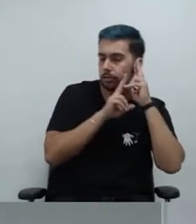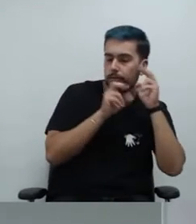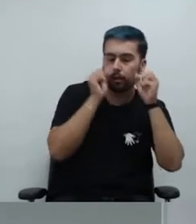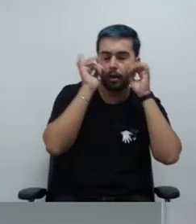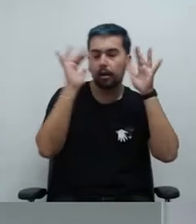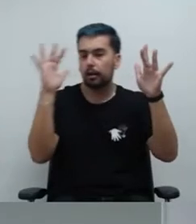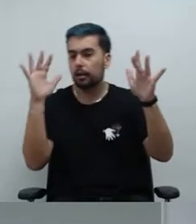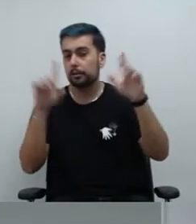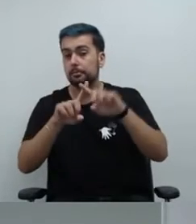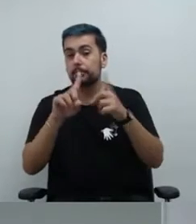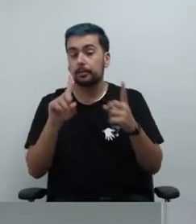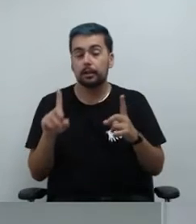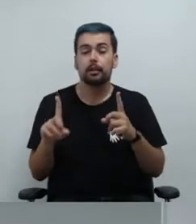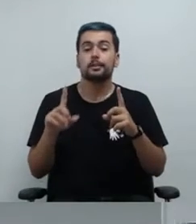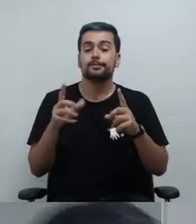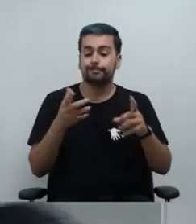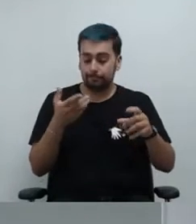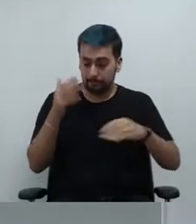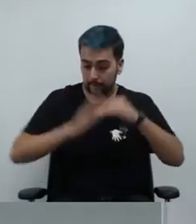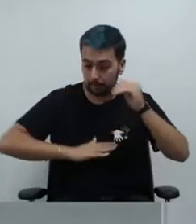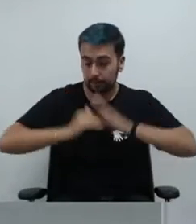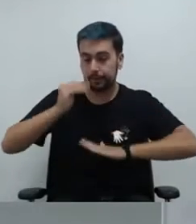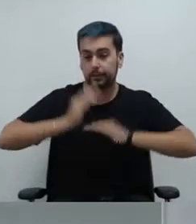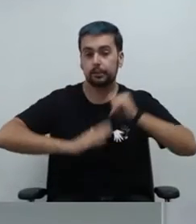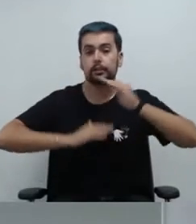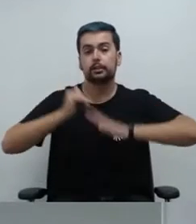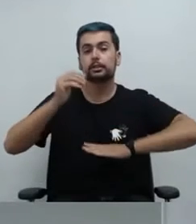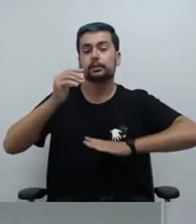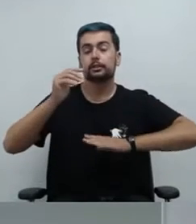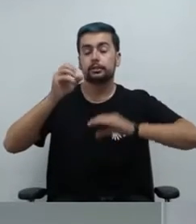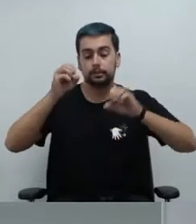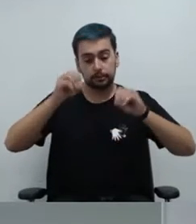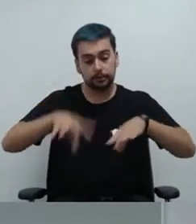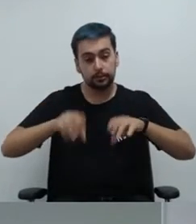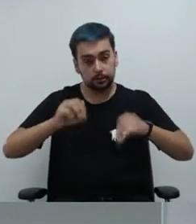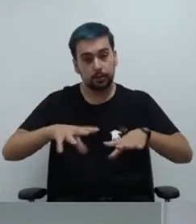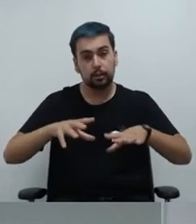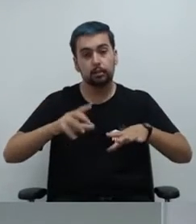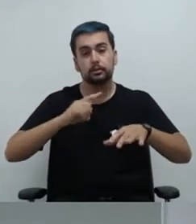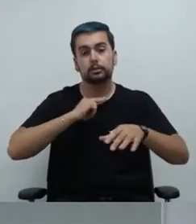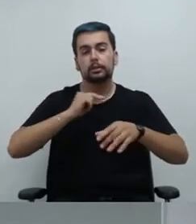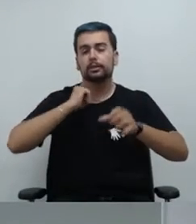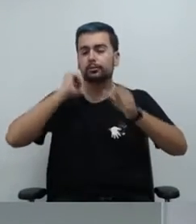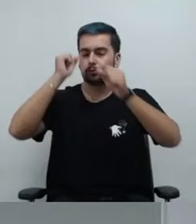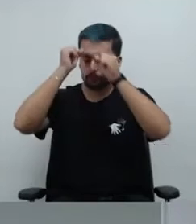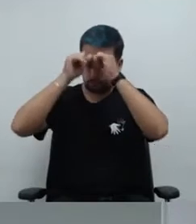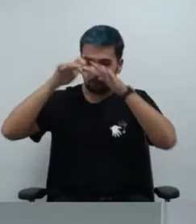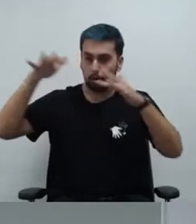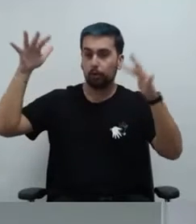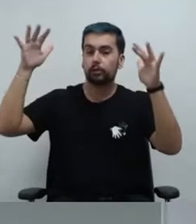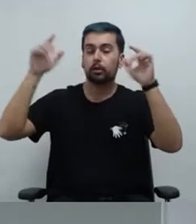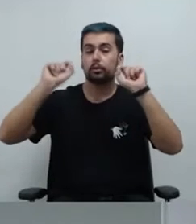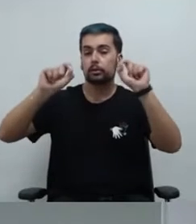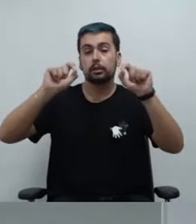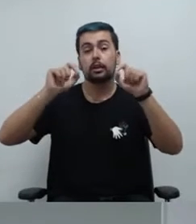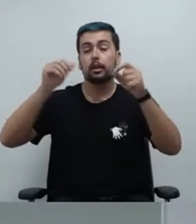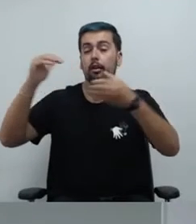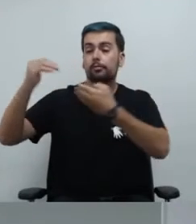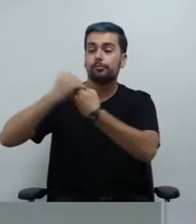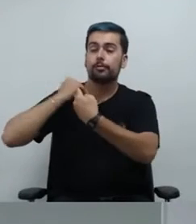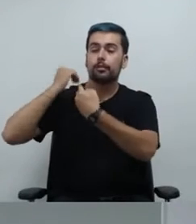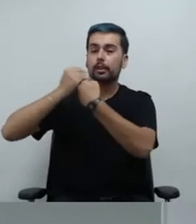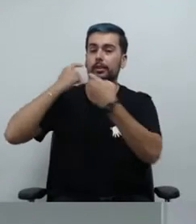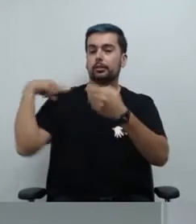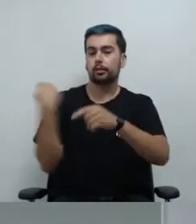sonhar, mas como exercício disciplinado de buscar no sonho as orientações para as